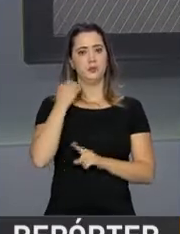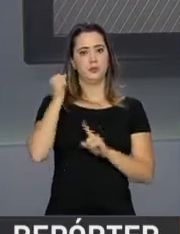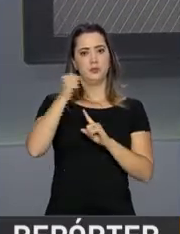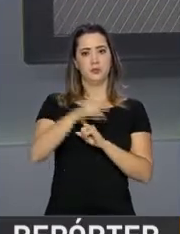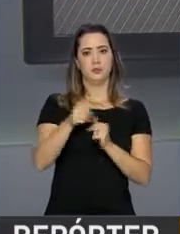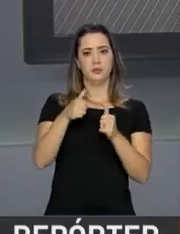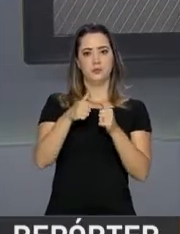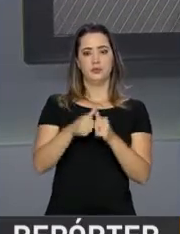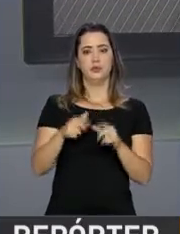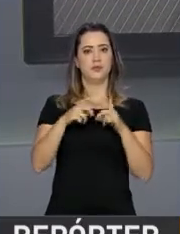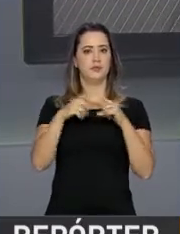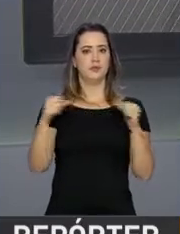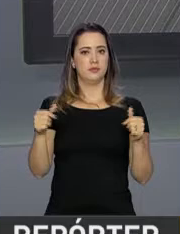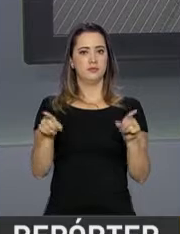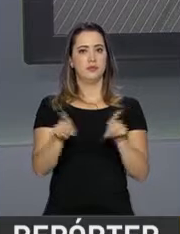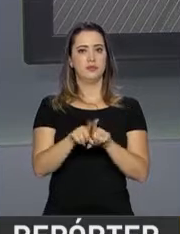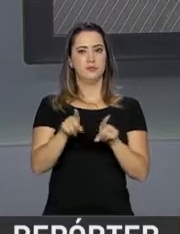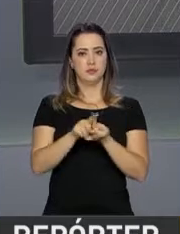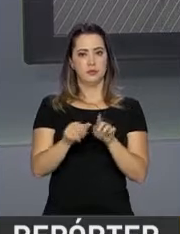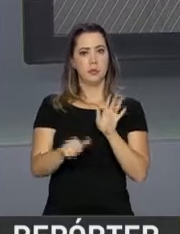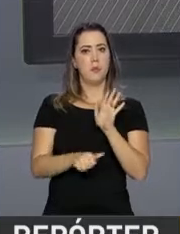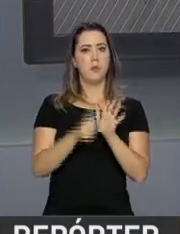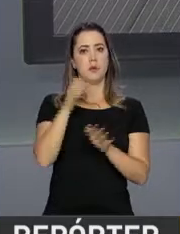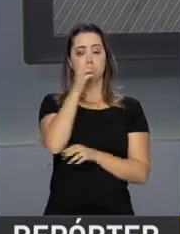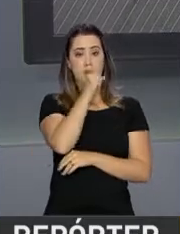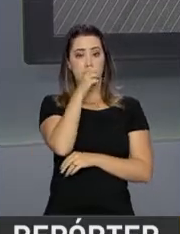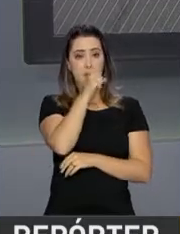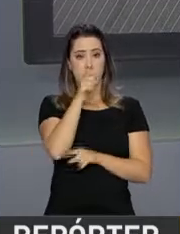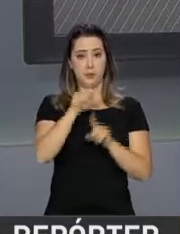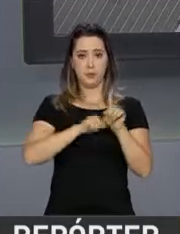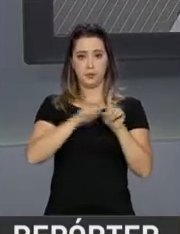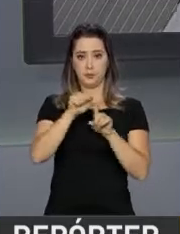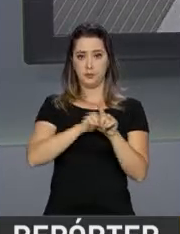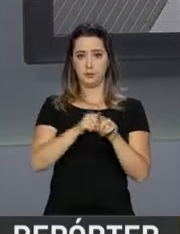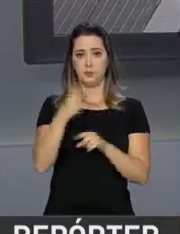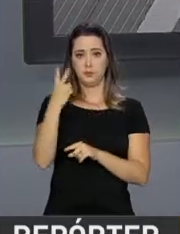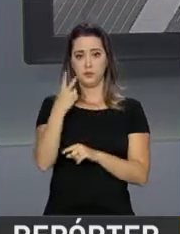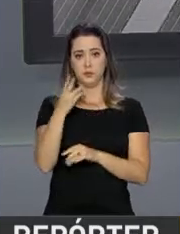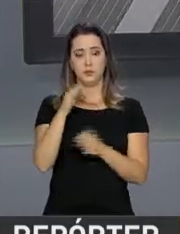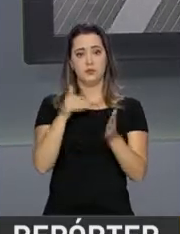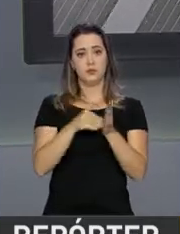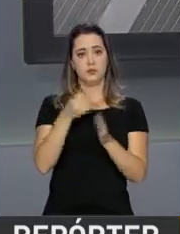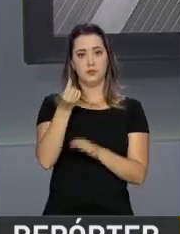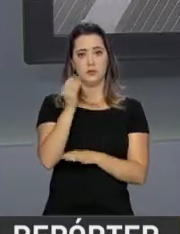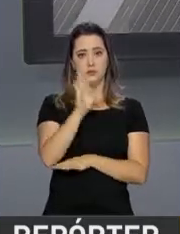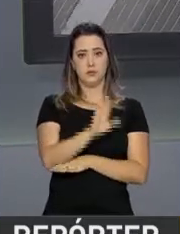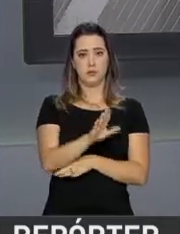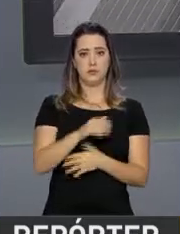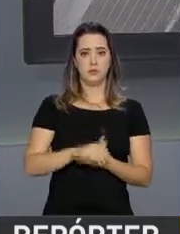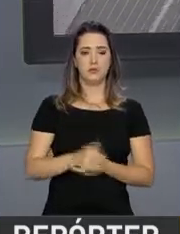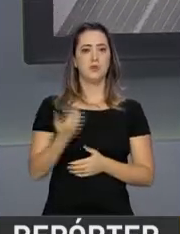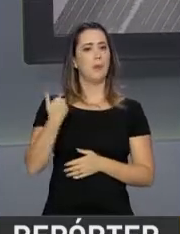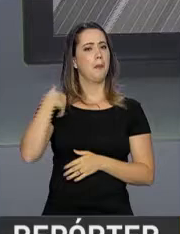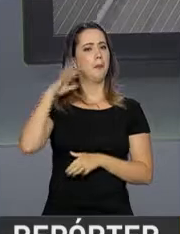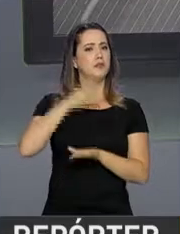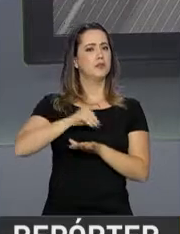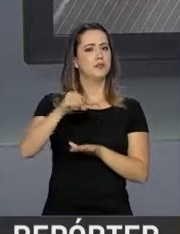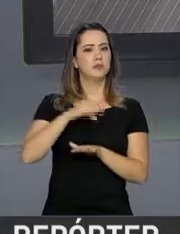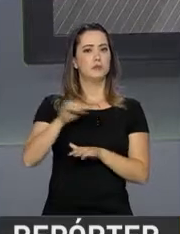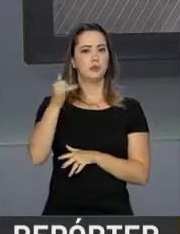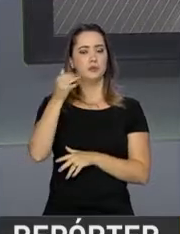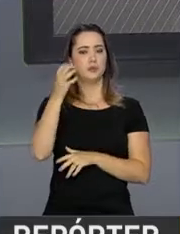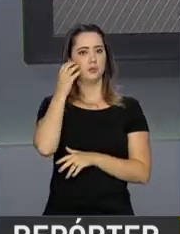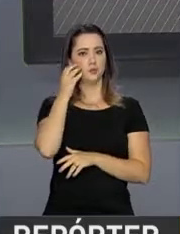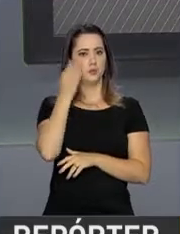central fica em brasília e também abre no primeiro sábado de cada mês das duas às seis da tarde mais informações